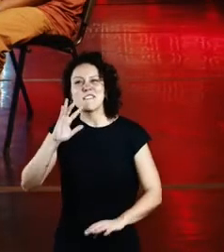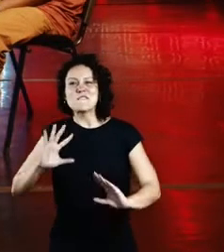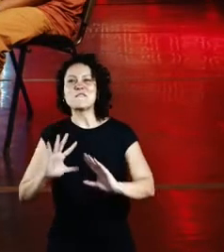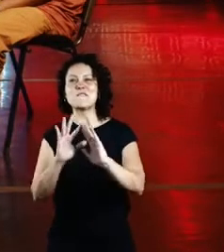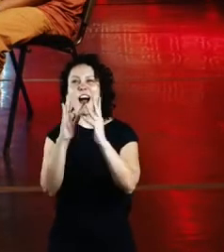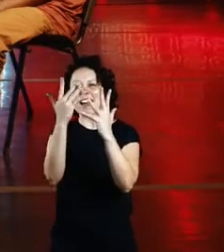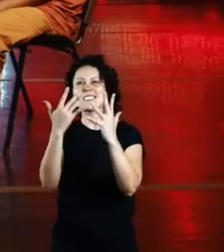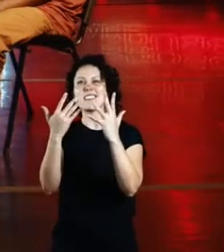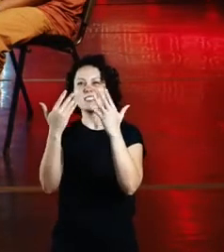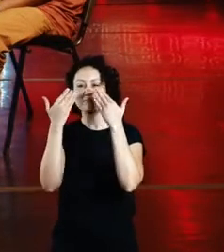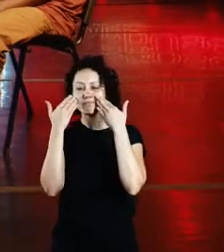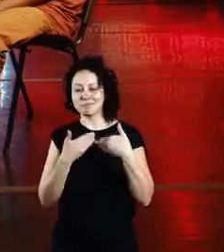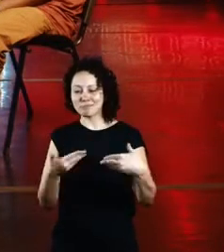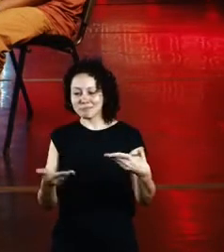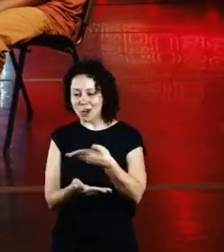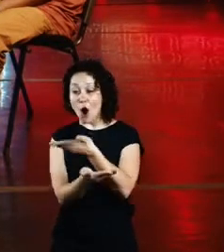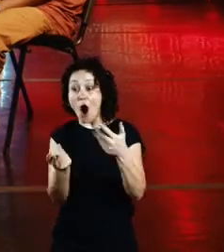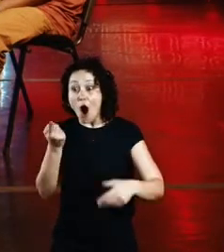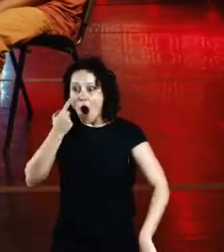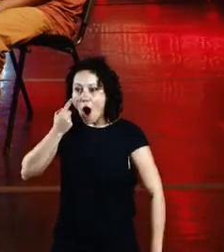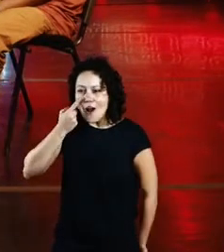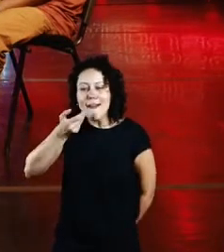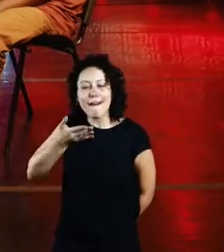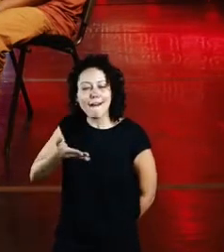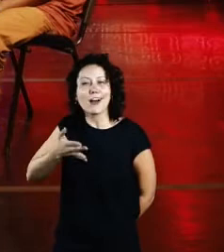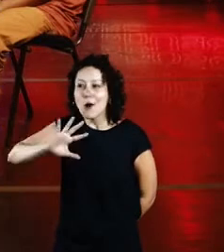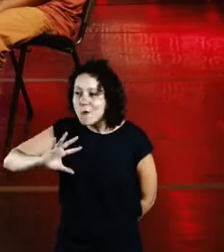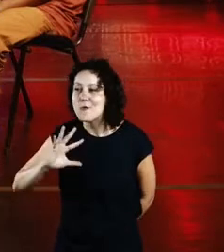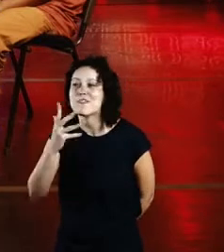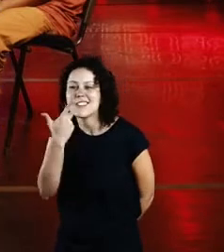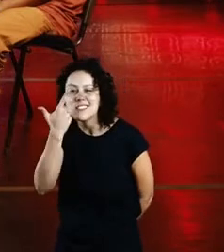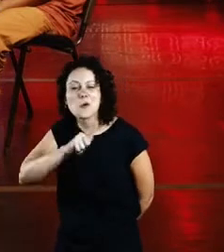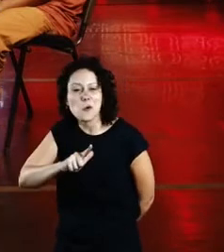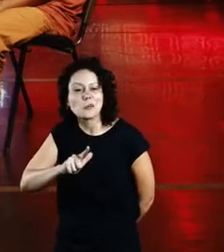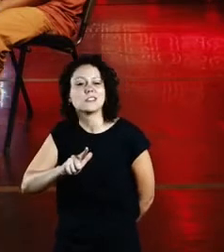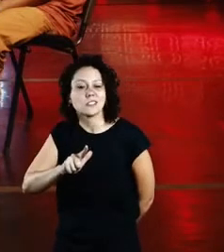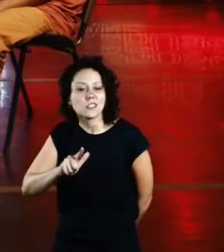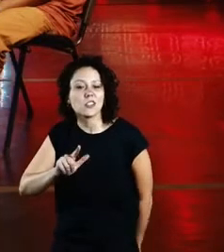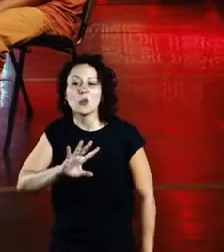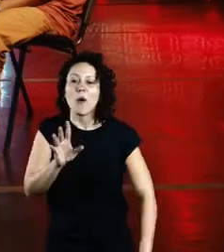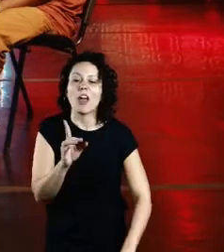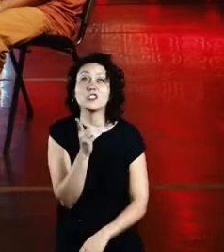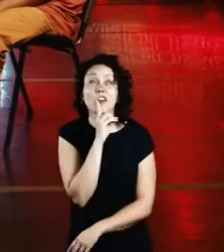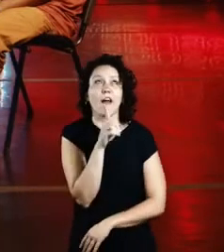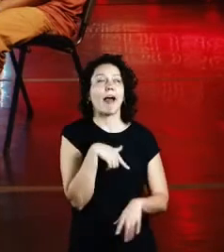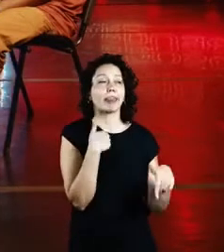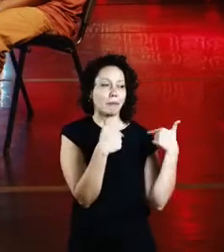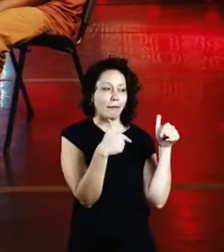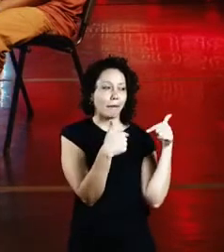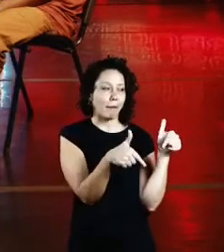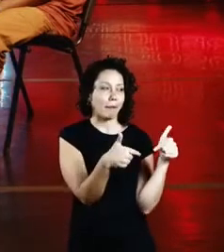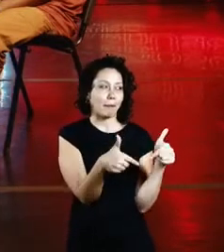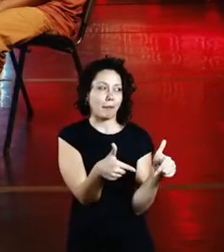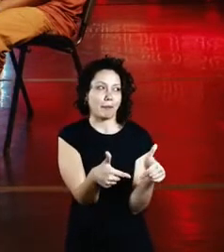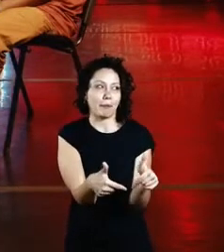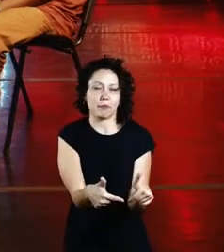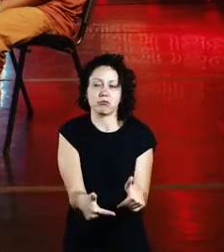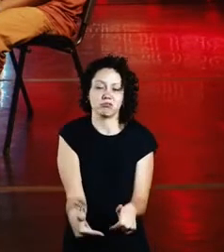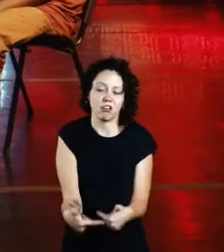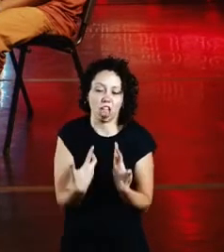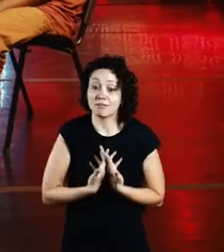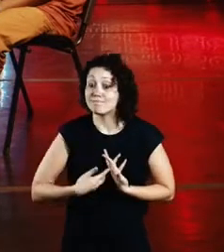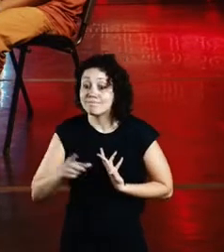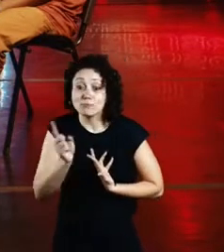não via que um dia acabar para começar o outro e você começar naquela história novamente. Porque você tem noção, você